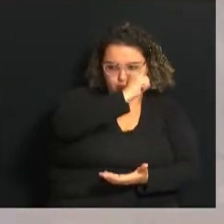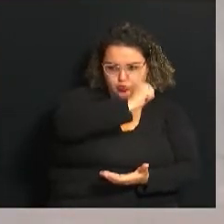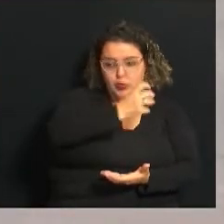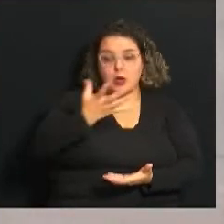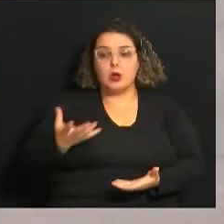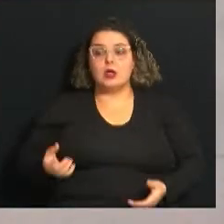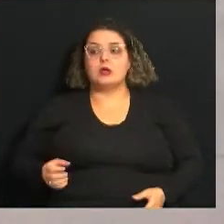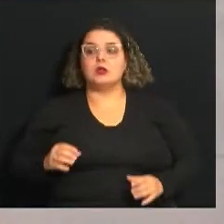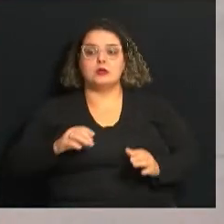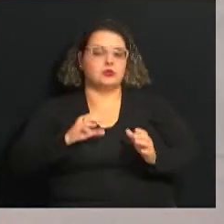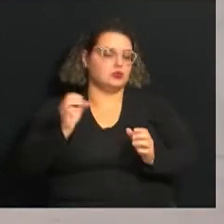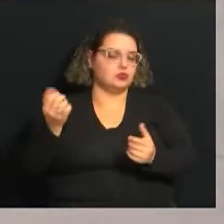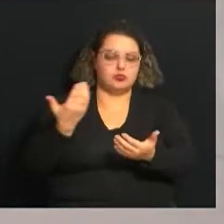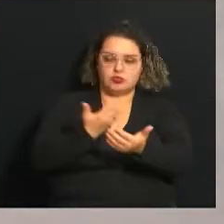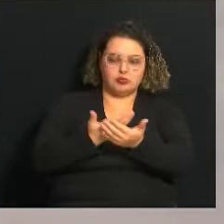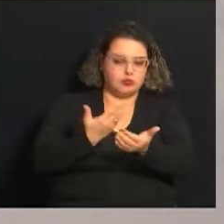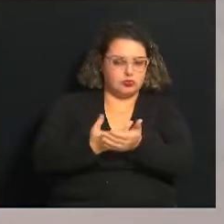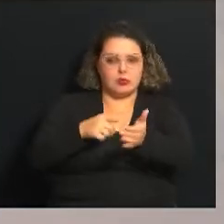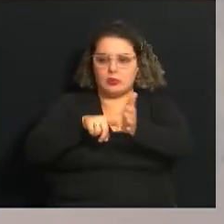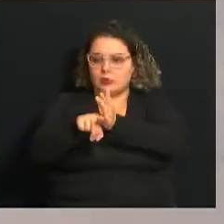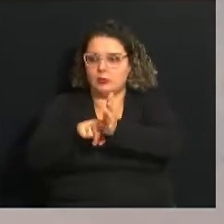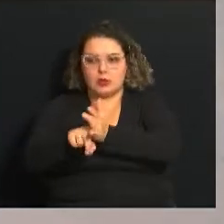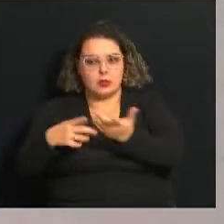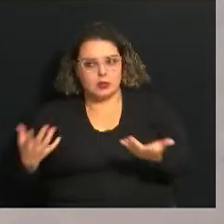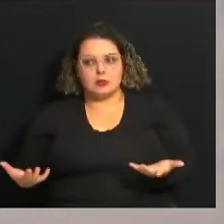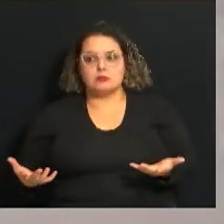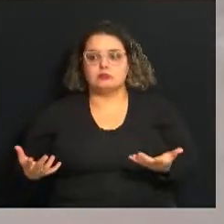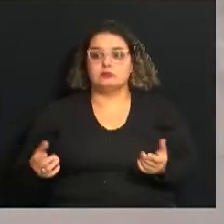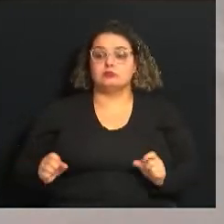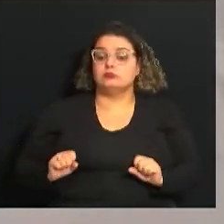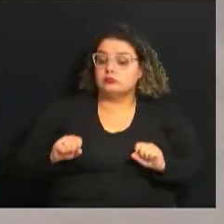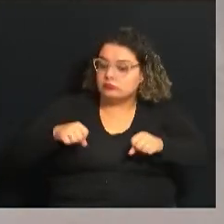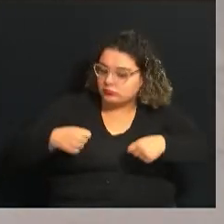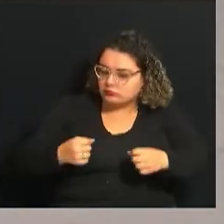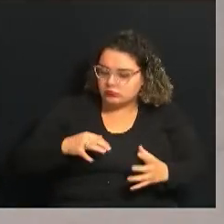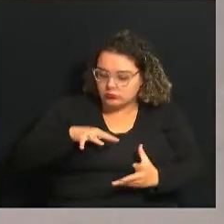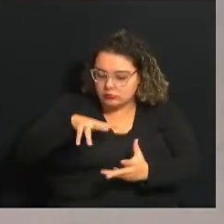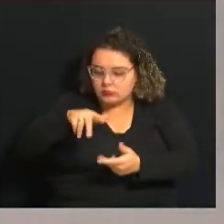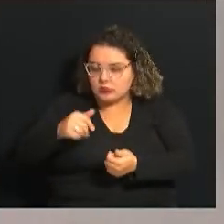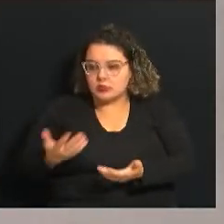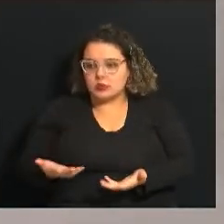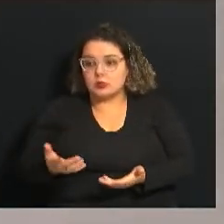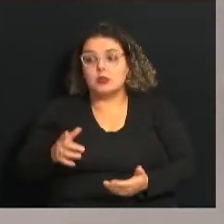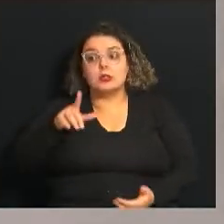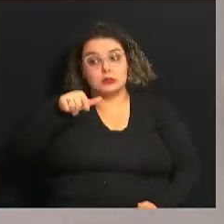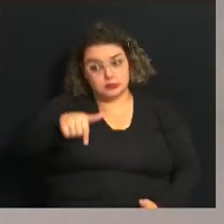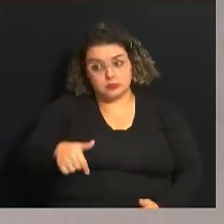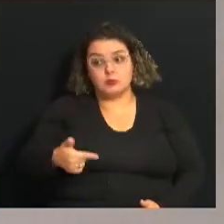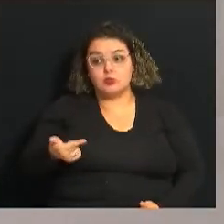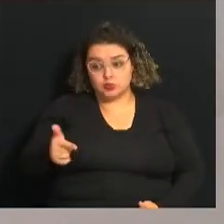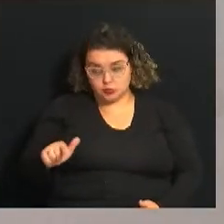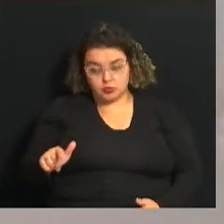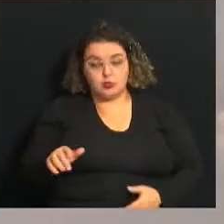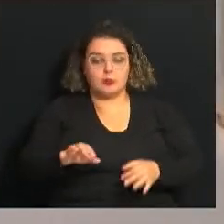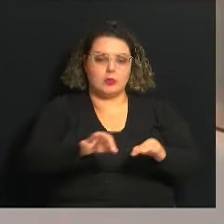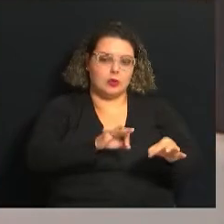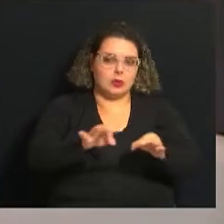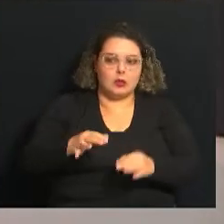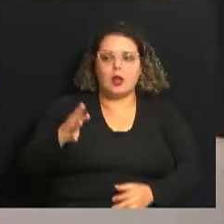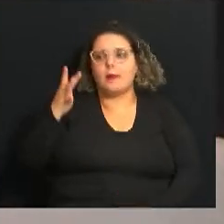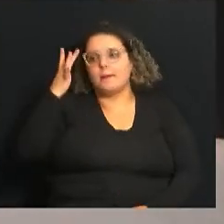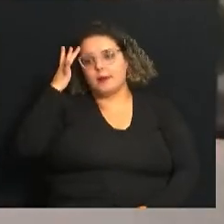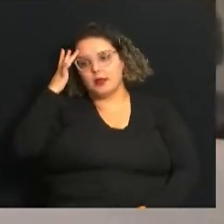de pesquisa envolvendo aí a questão da defesa planetária. E depois nós seguimos com programações amanhã